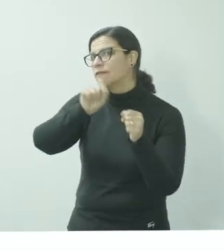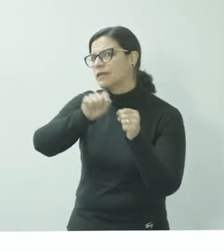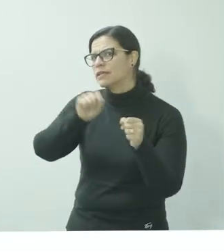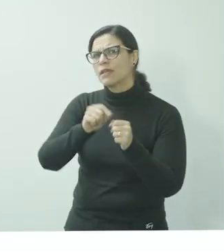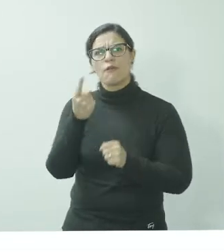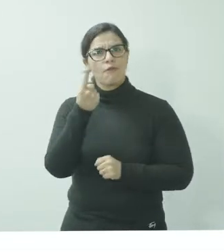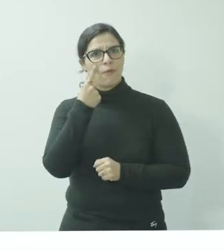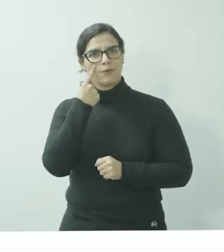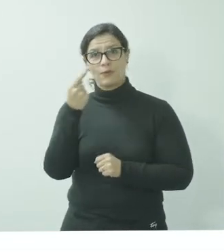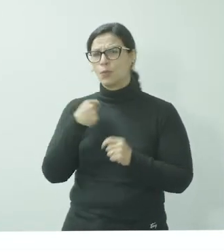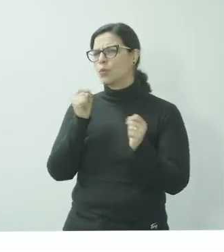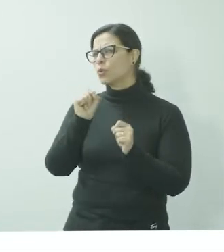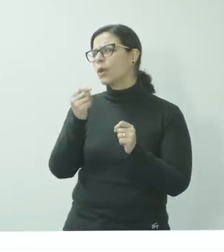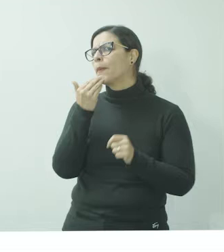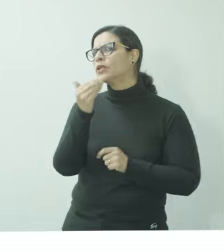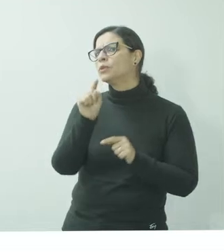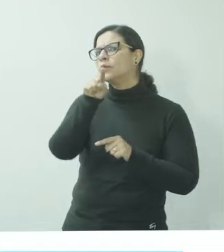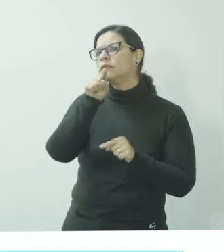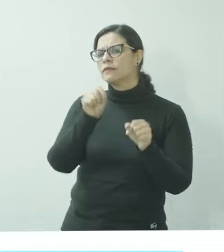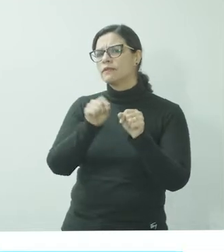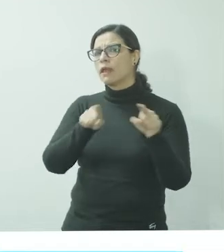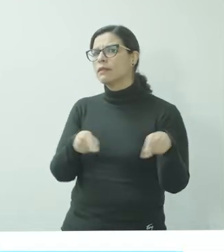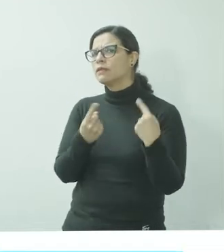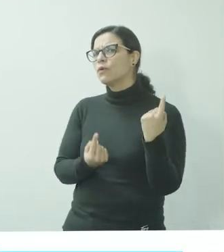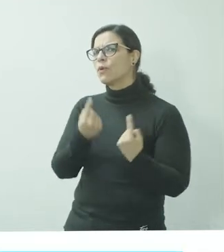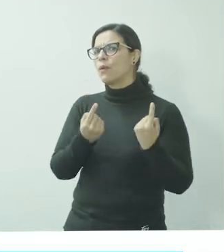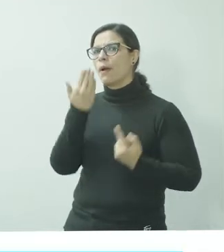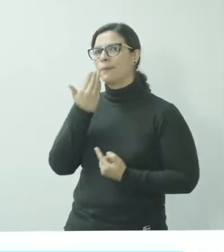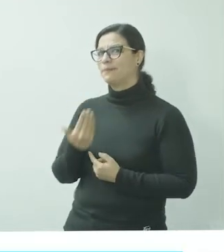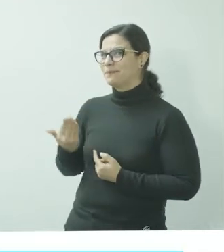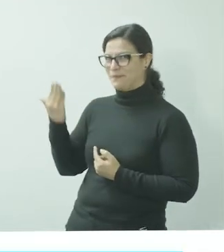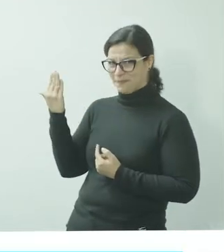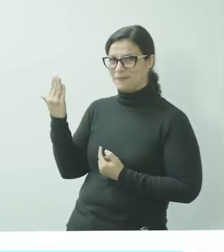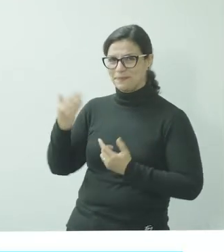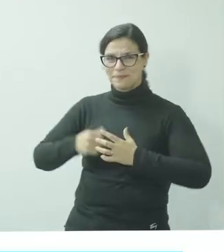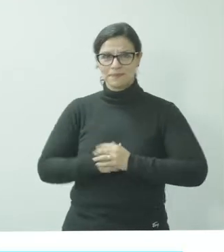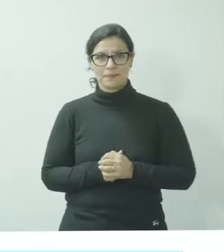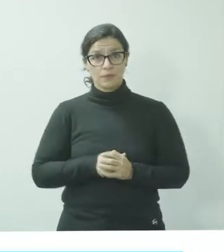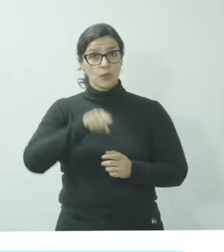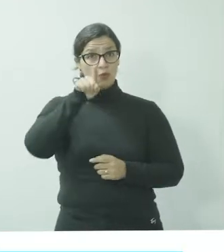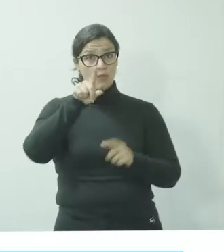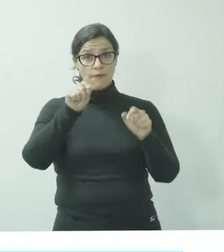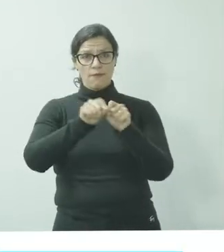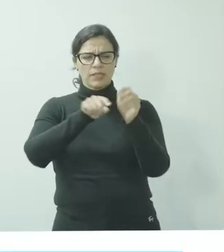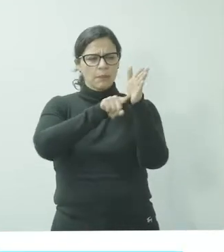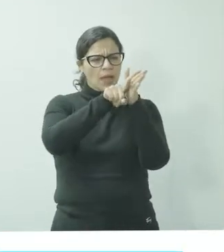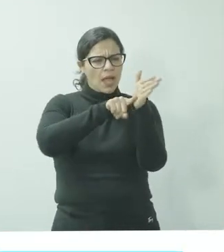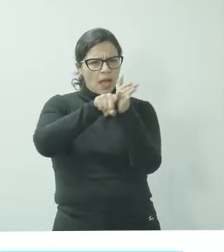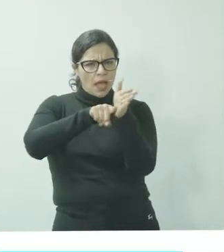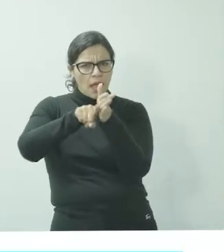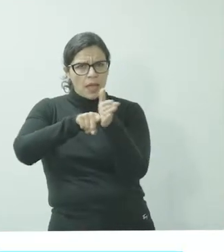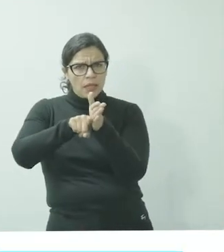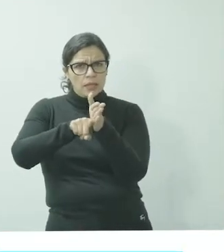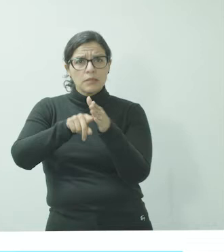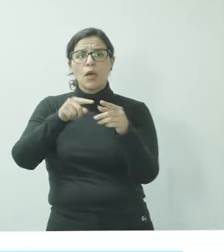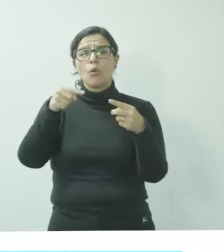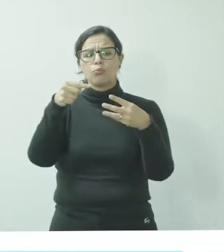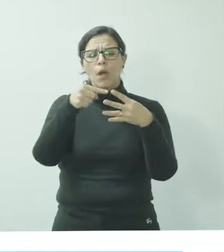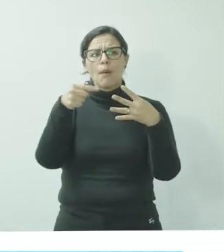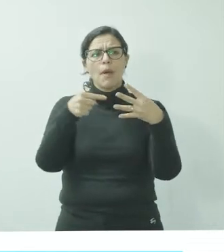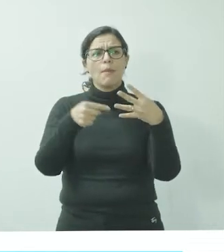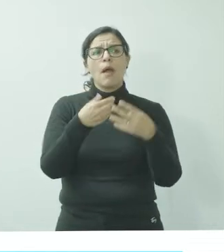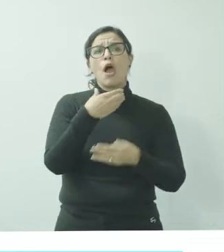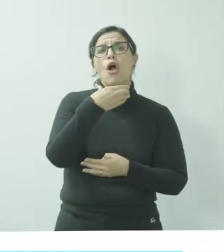você vamos dar uma olhadinha o que que era esse desafio faça uma pesquisa das